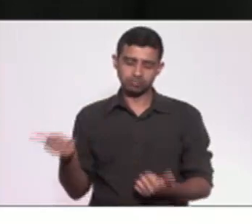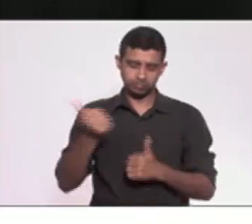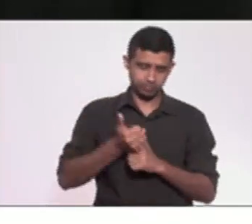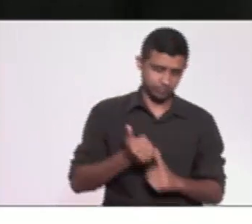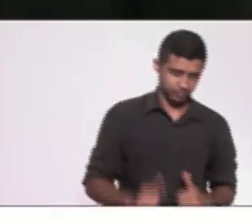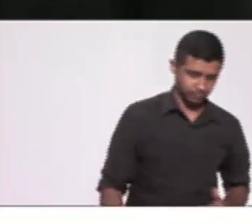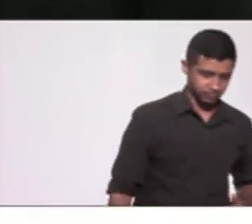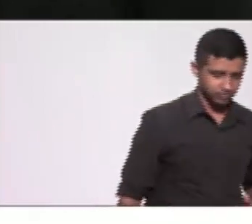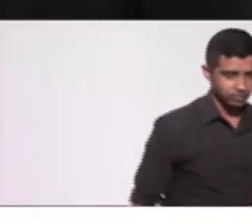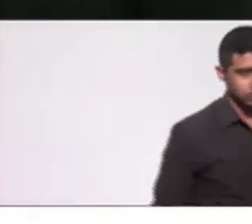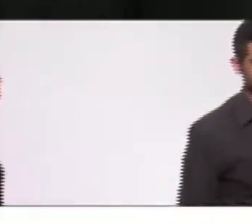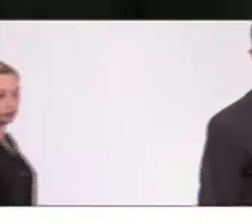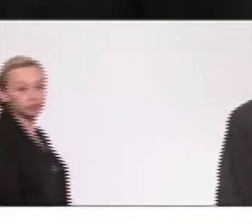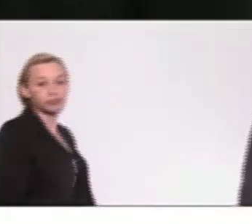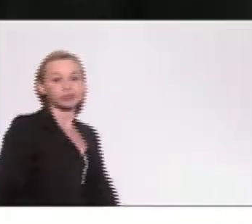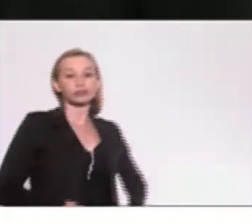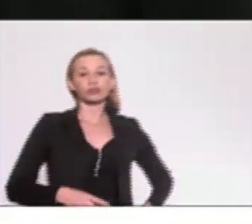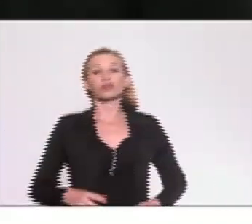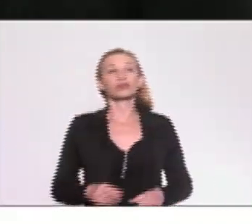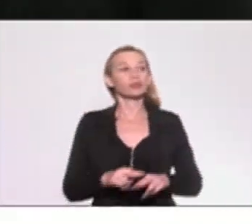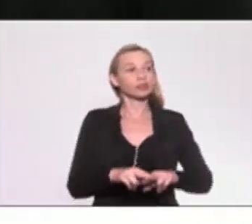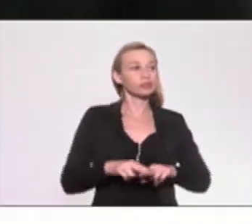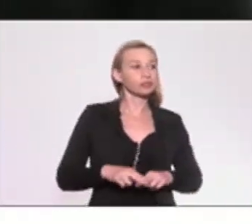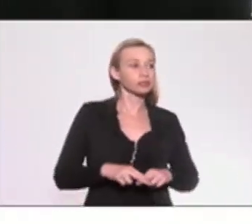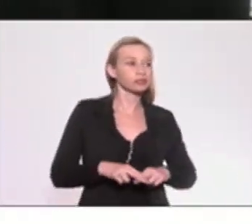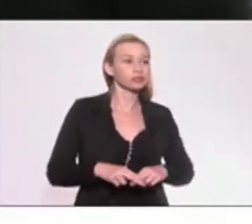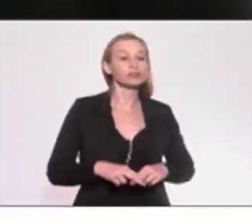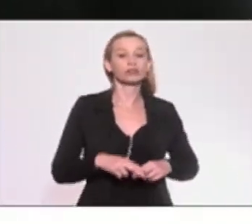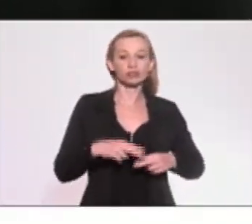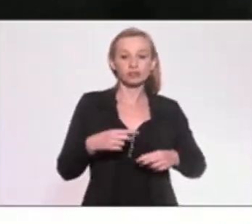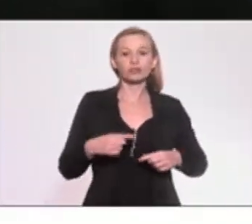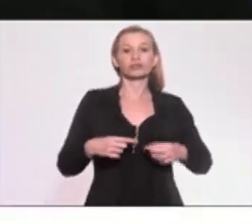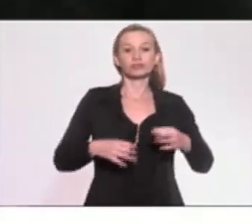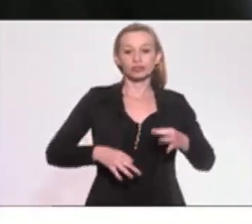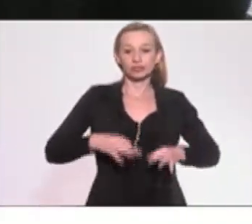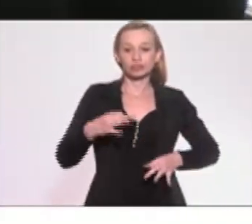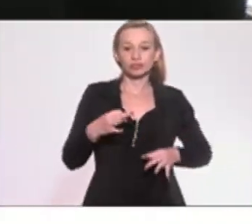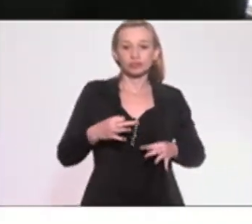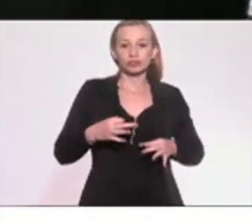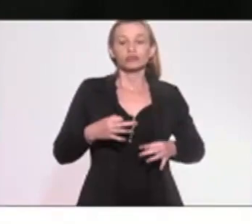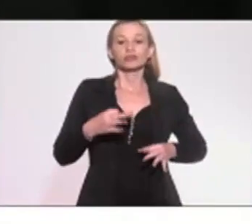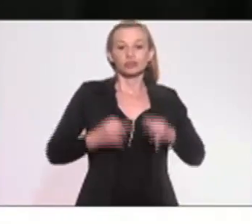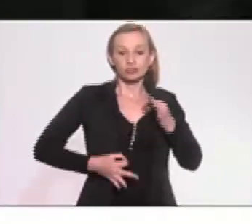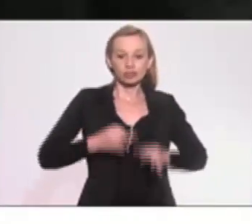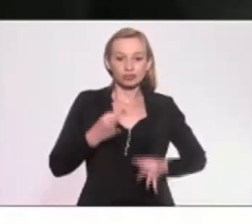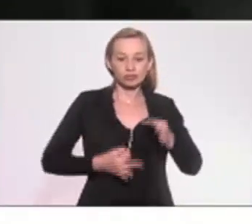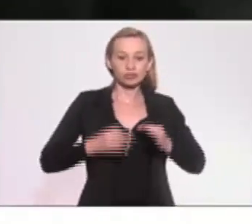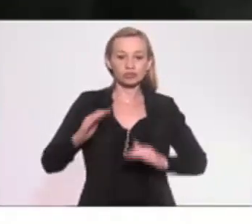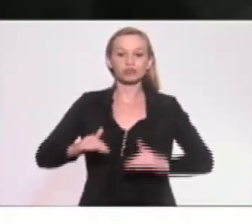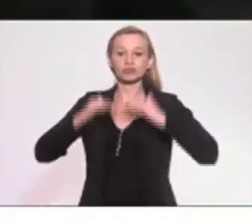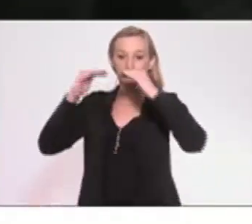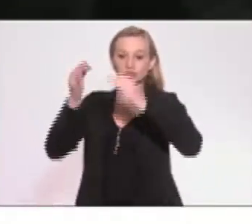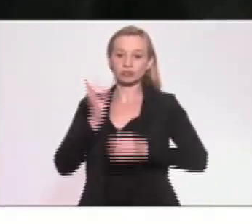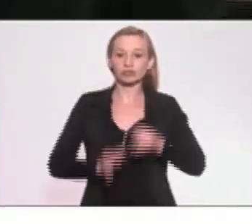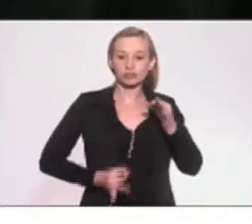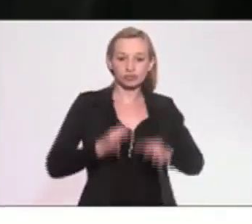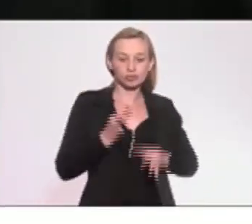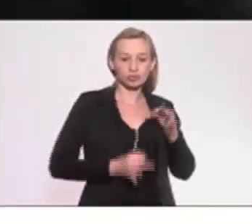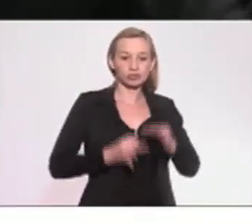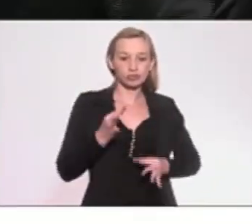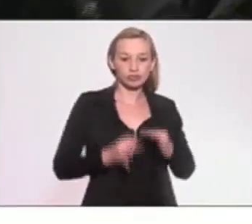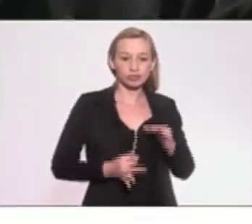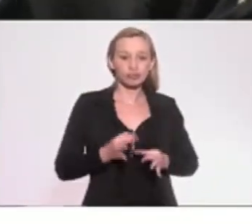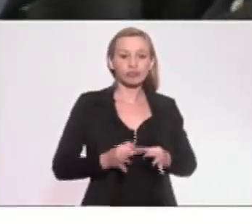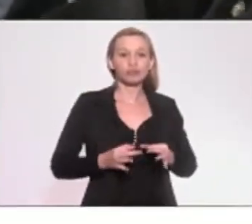que julgou o Supremo Tribunal Federal no dia 8 de maio deste ano, a partir da provocação da Procuradoria-Geral